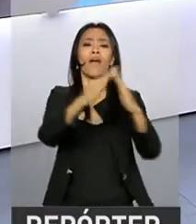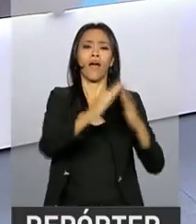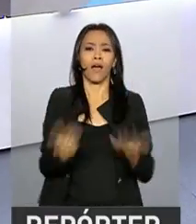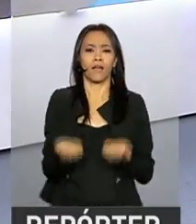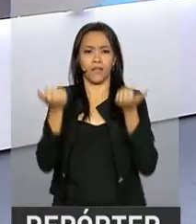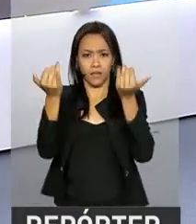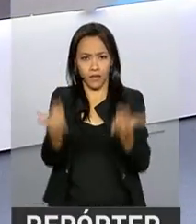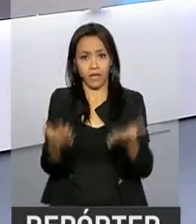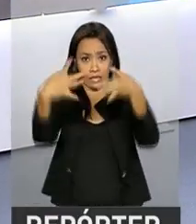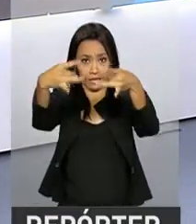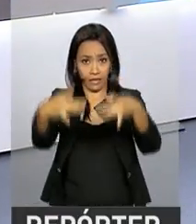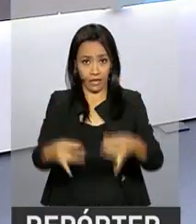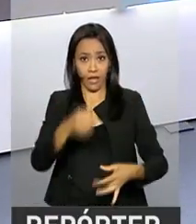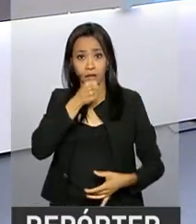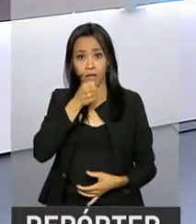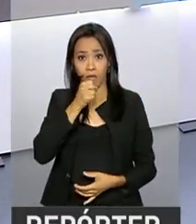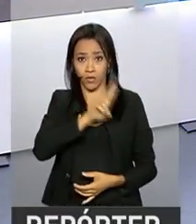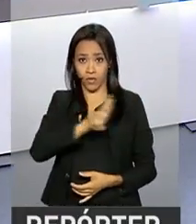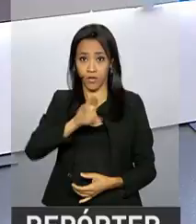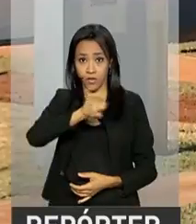e traz os detalhes para a gente.